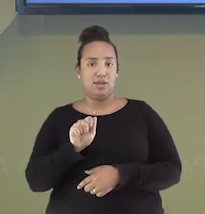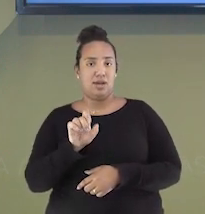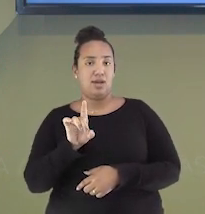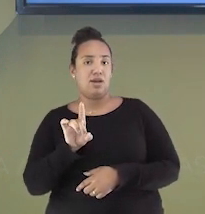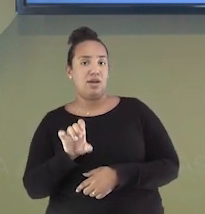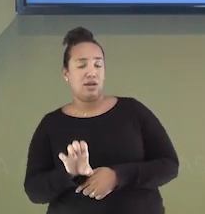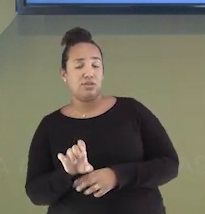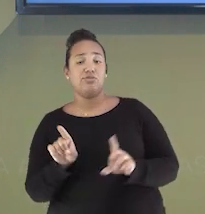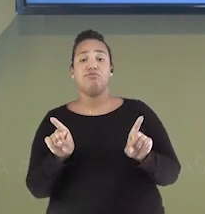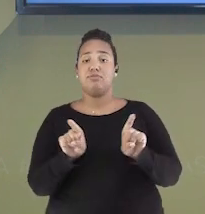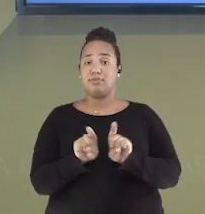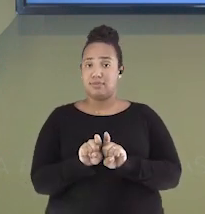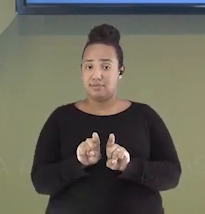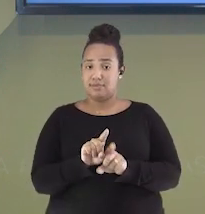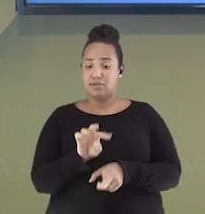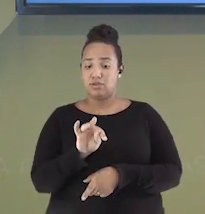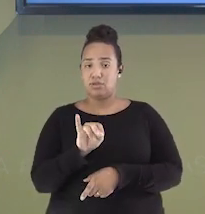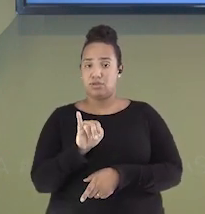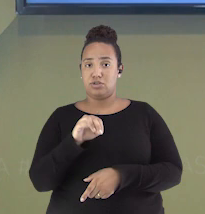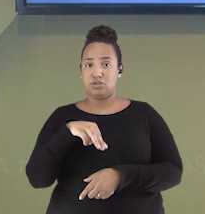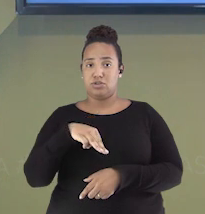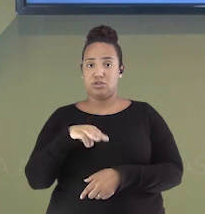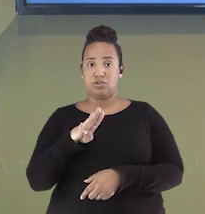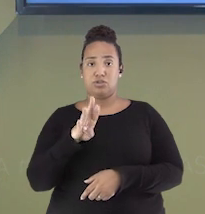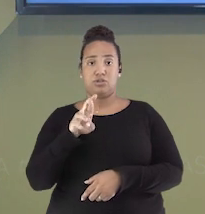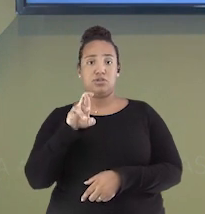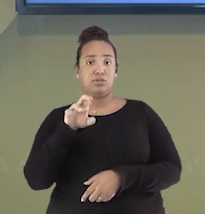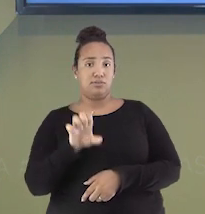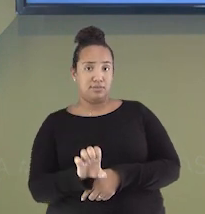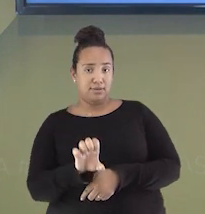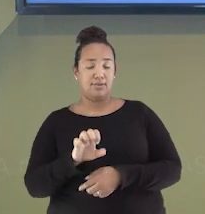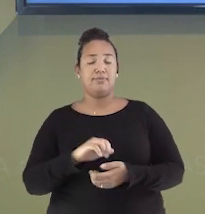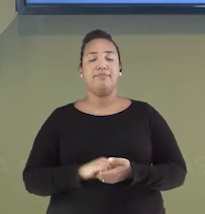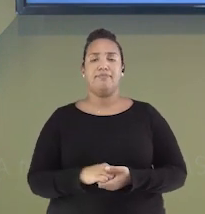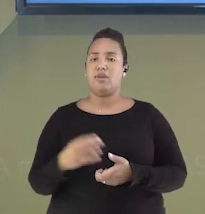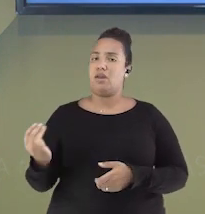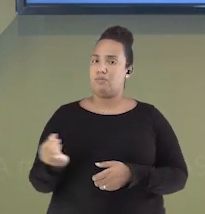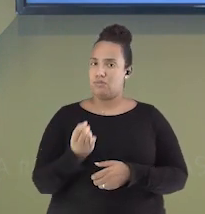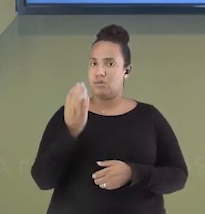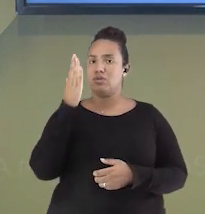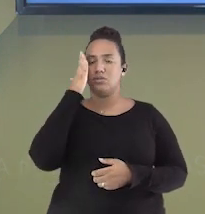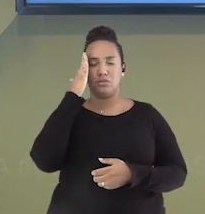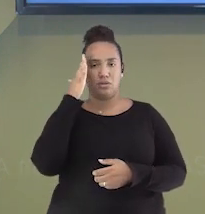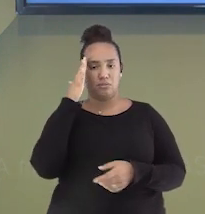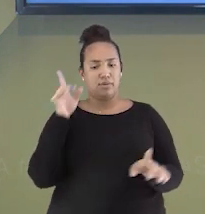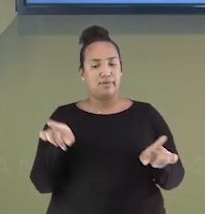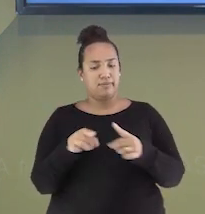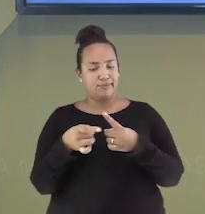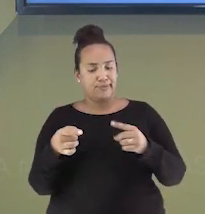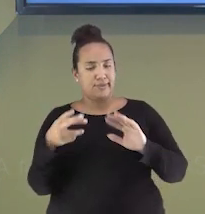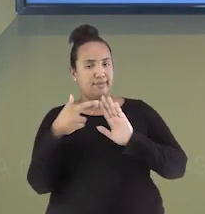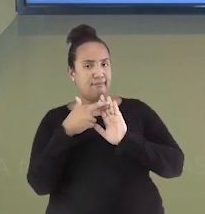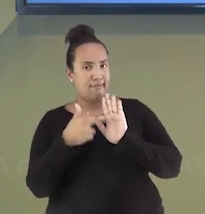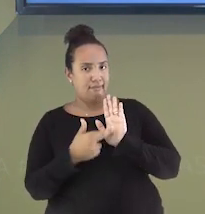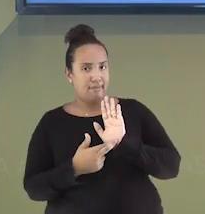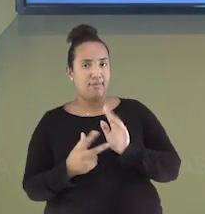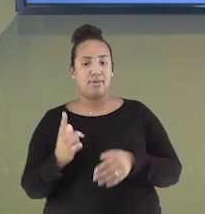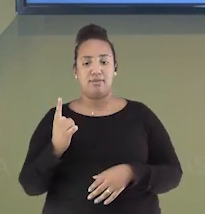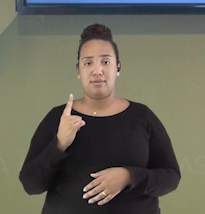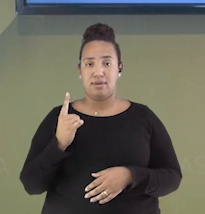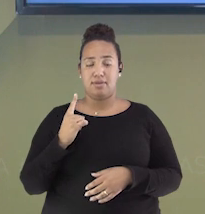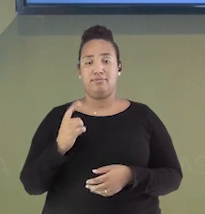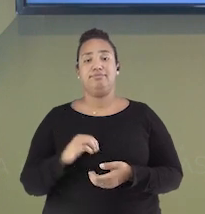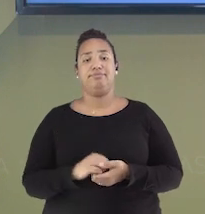do som é muito importante a gente aprender a ouvir assim vamos aproveitar muito mais da música e todas as suas possibilidades